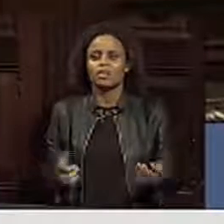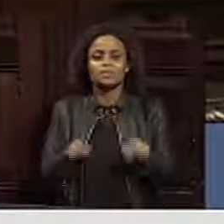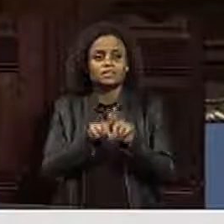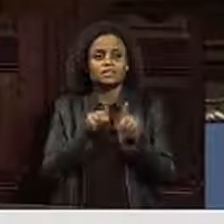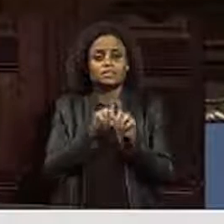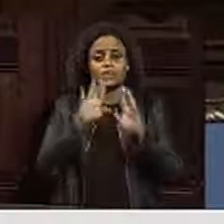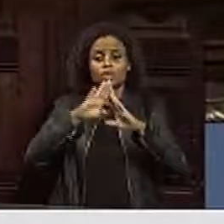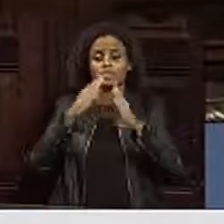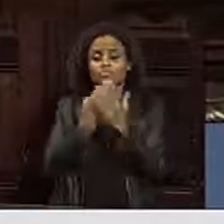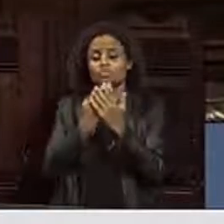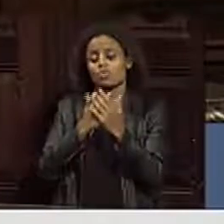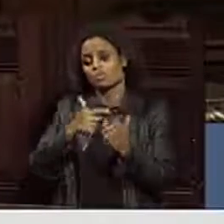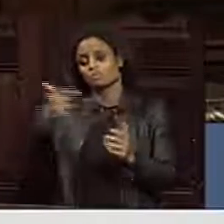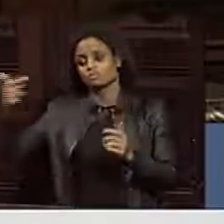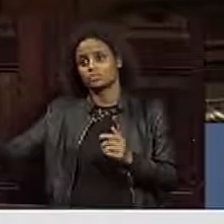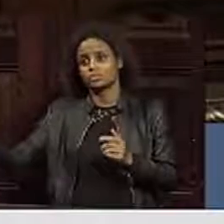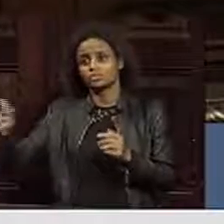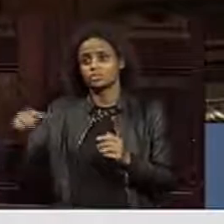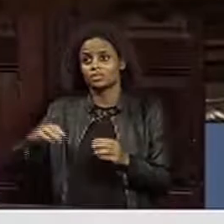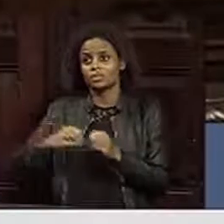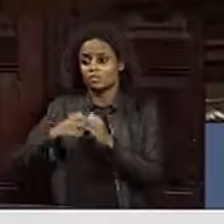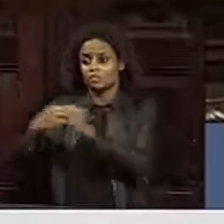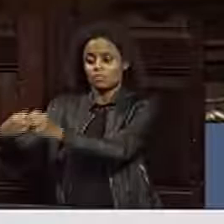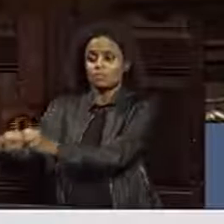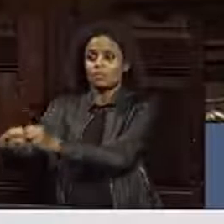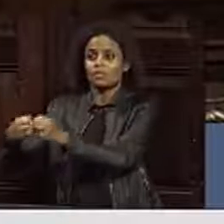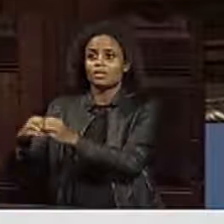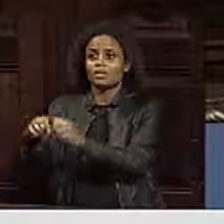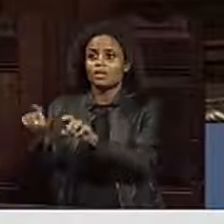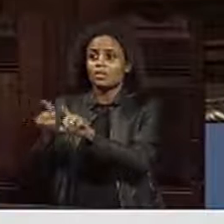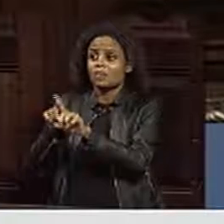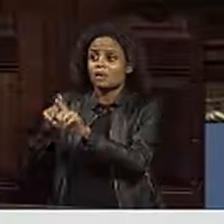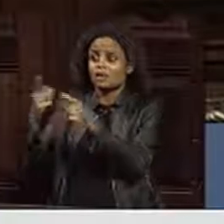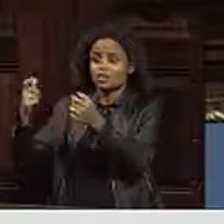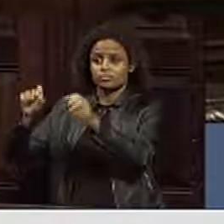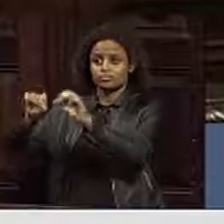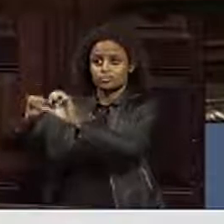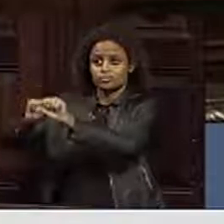visita, fechada, porque deixaram o teto desabar. Olha só,